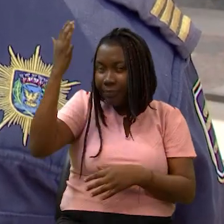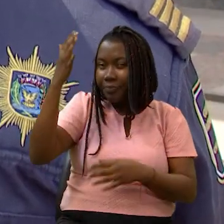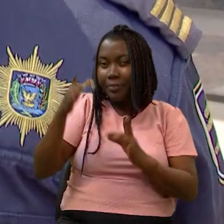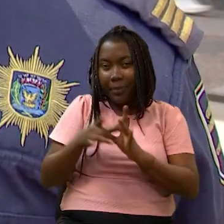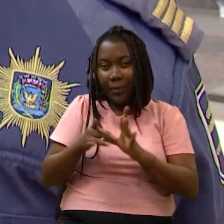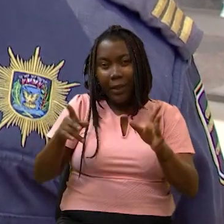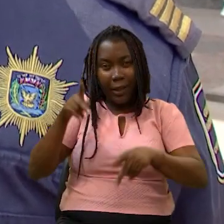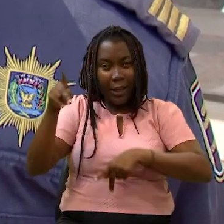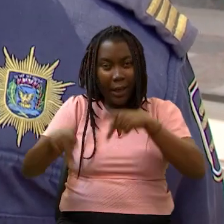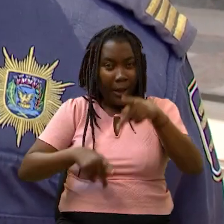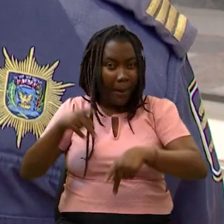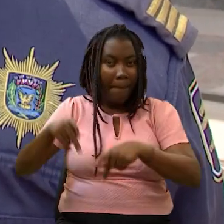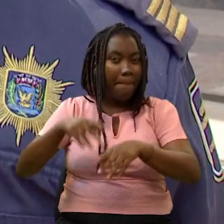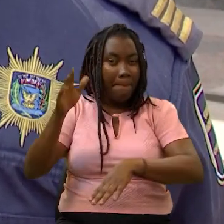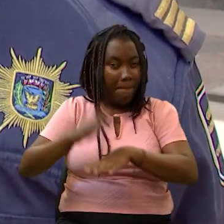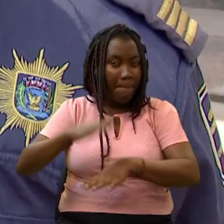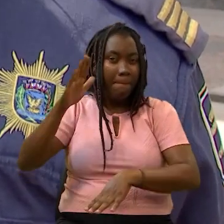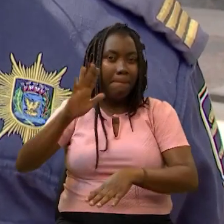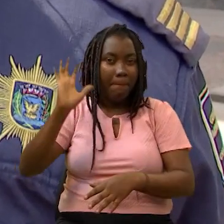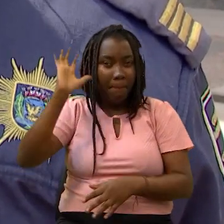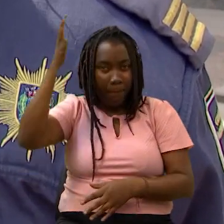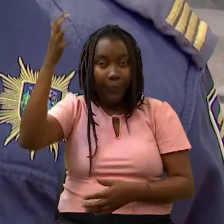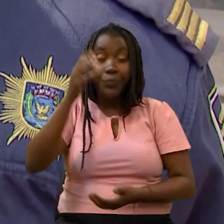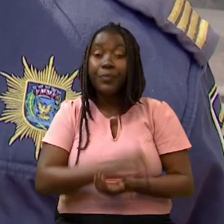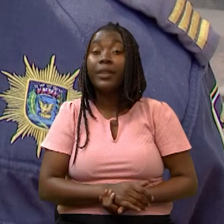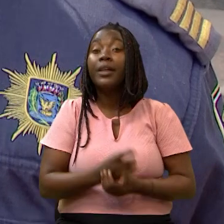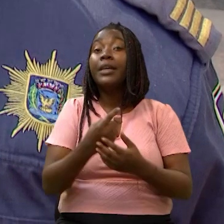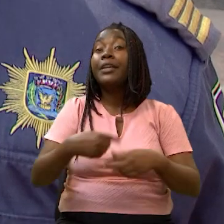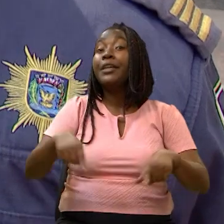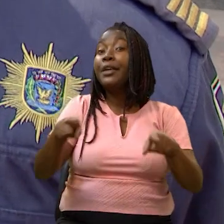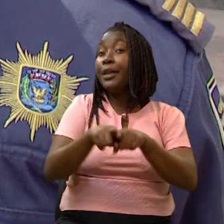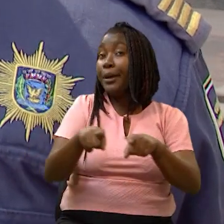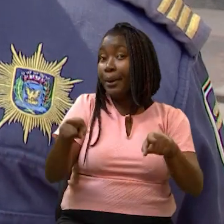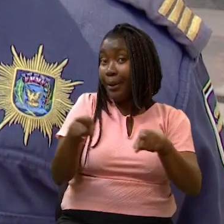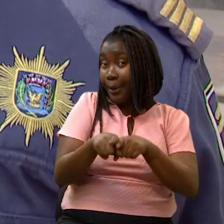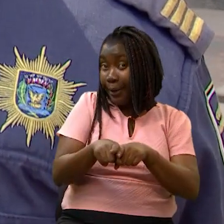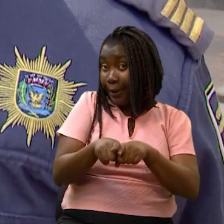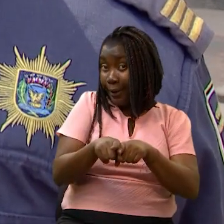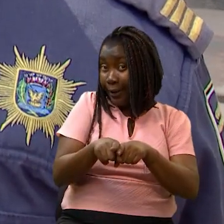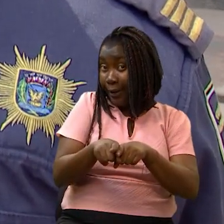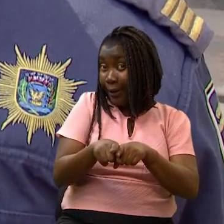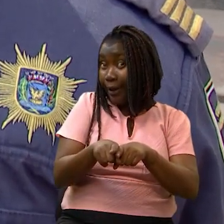disposição da população, muito mais ocorrências atendidas. Também